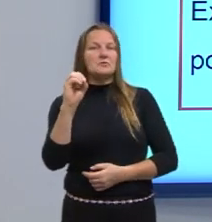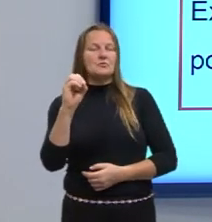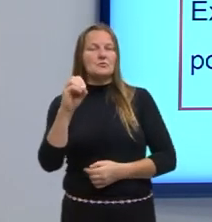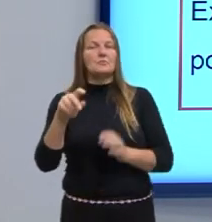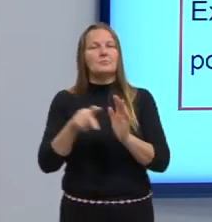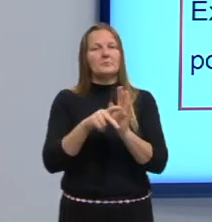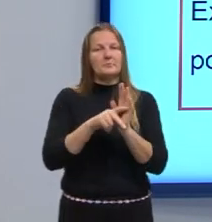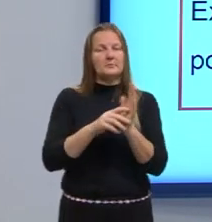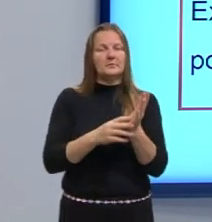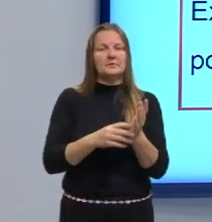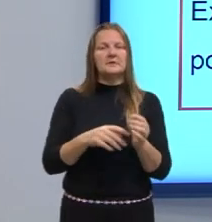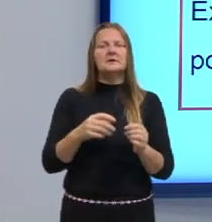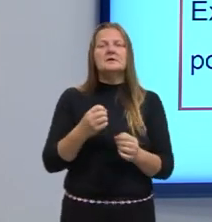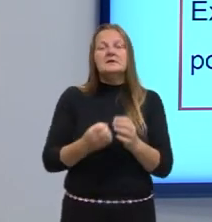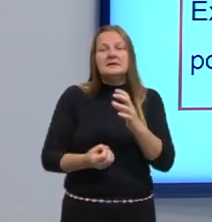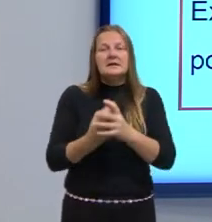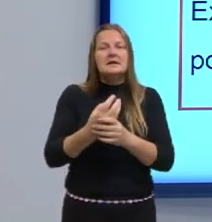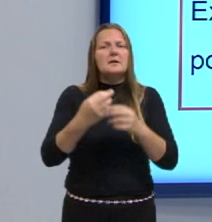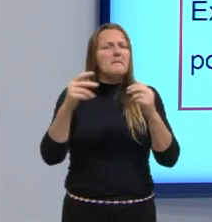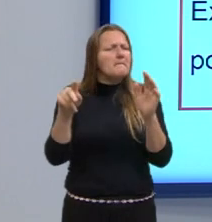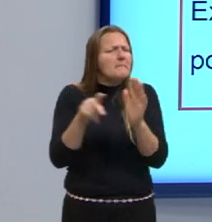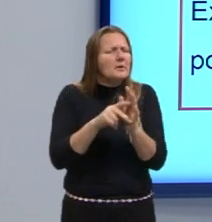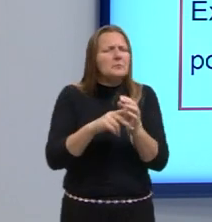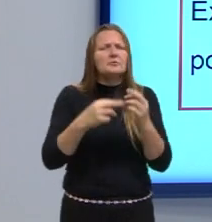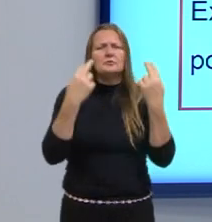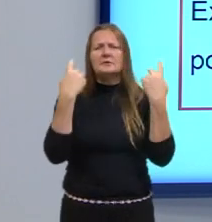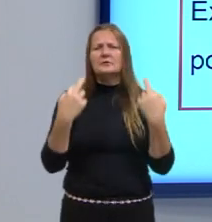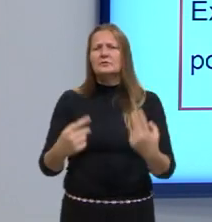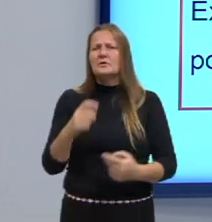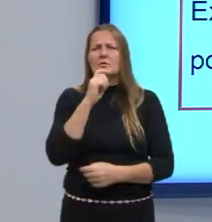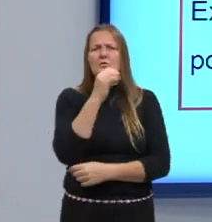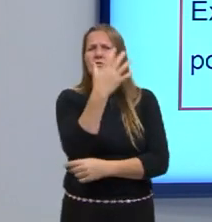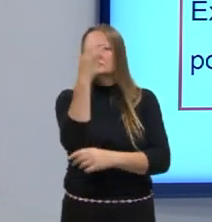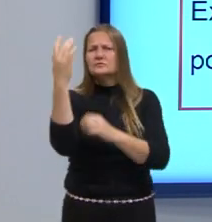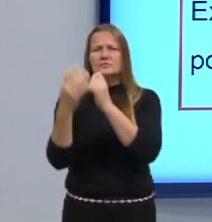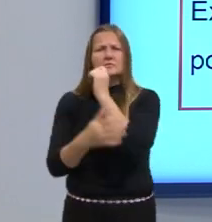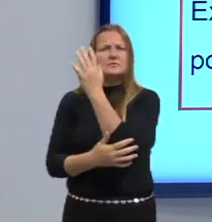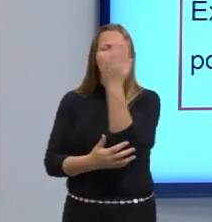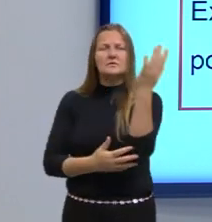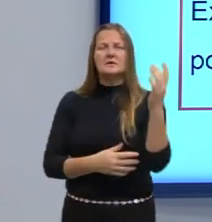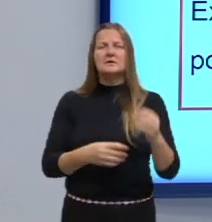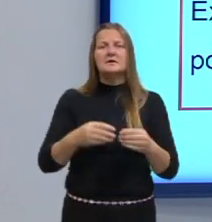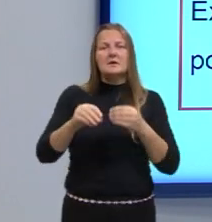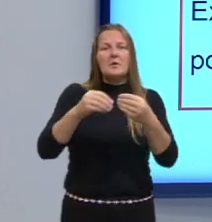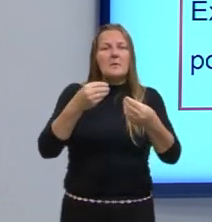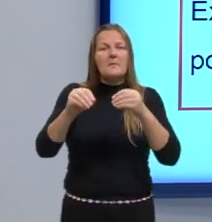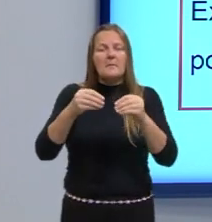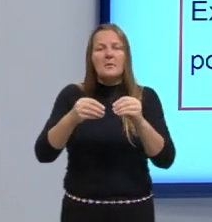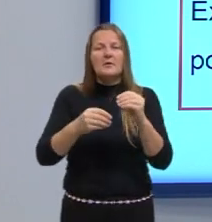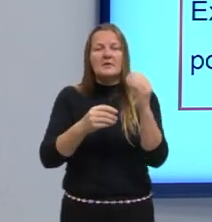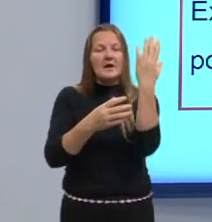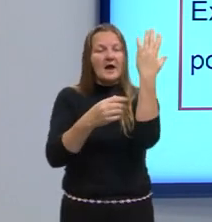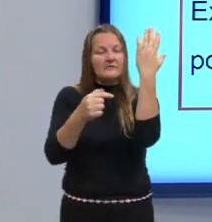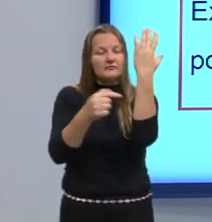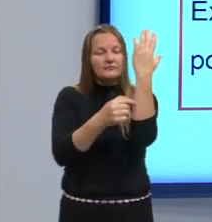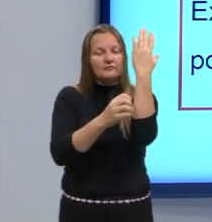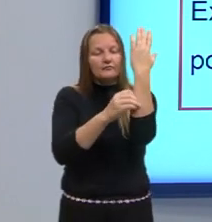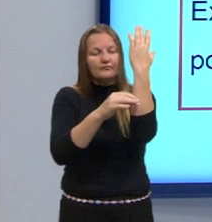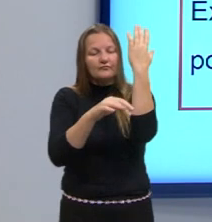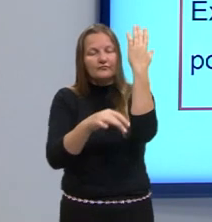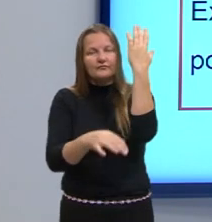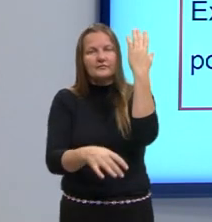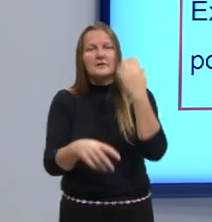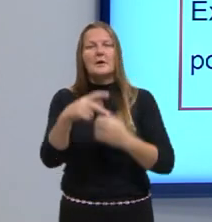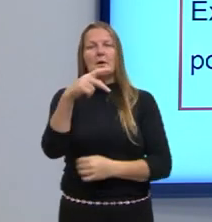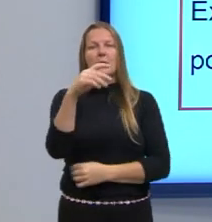são os que ocorrem na natureza né de forma natural o nome já diz como a borracha os polissacarídeos que nós